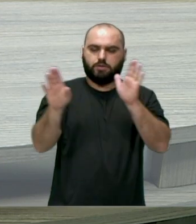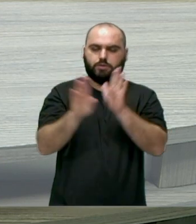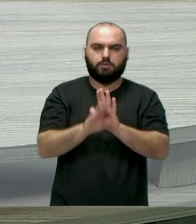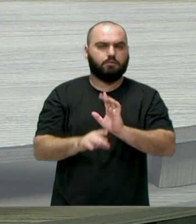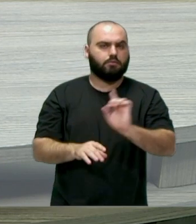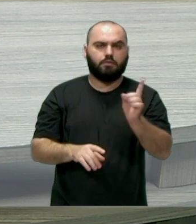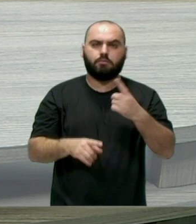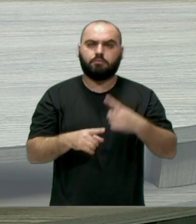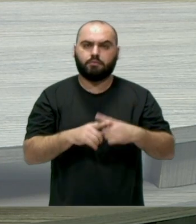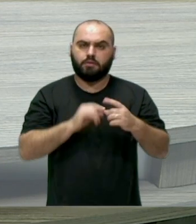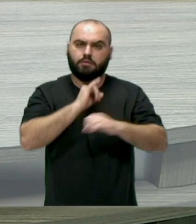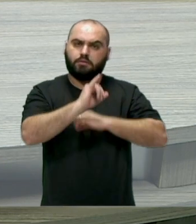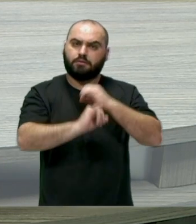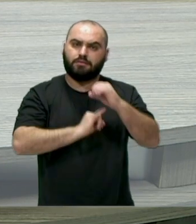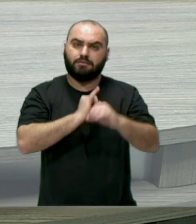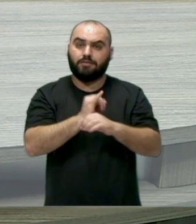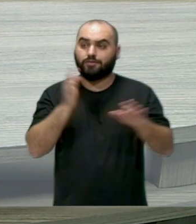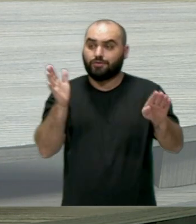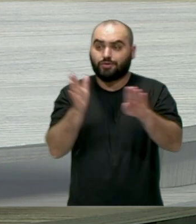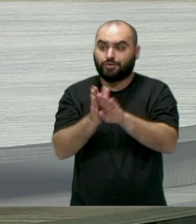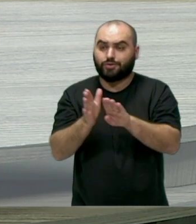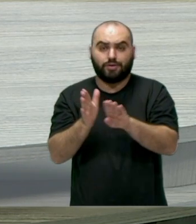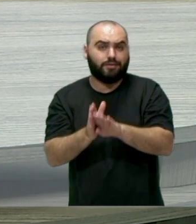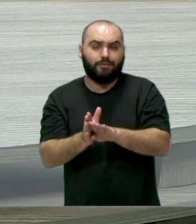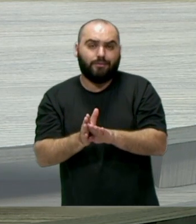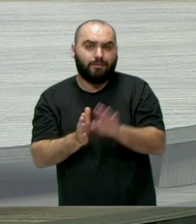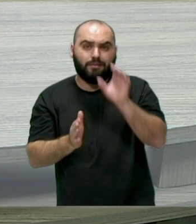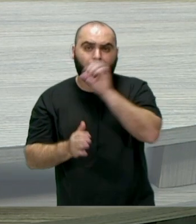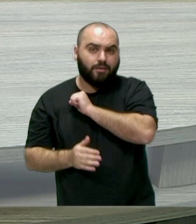internet ela trouxe luz a uma realidade